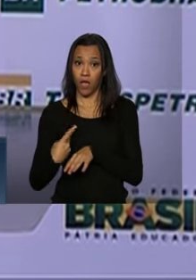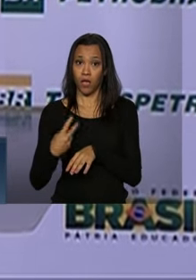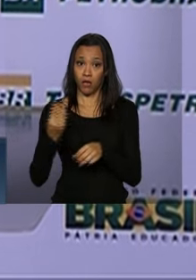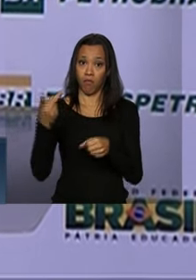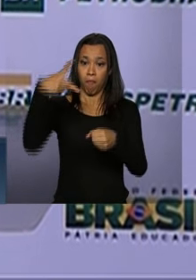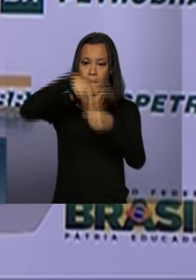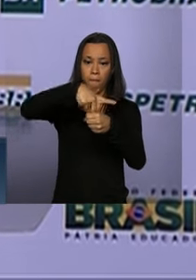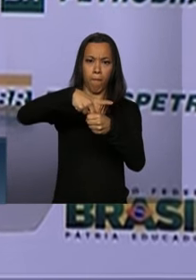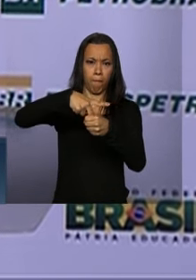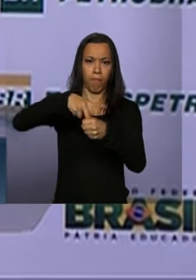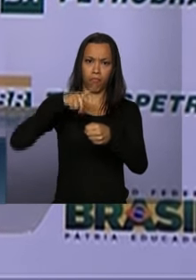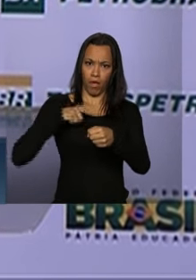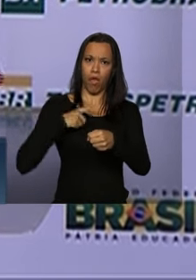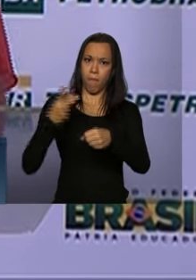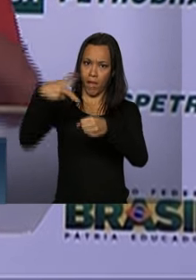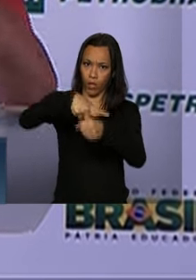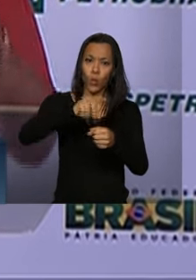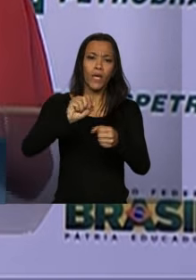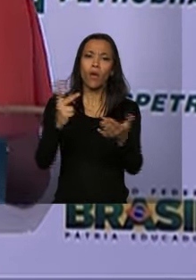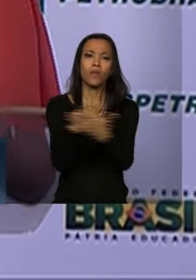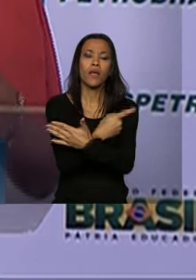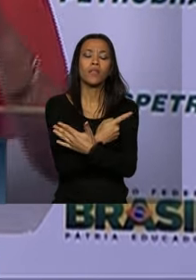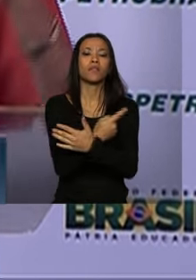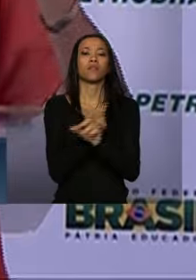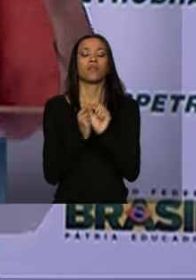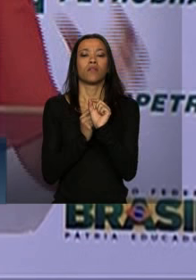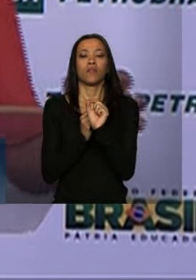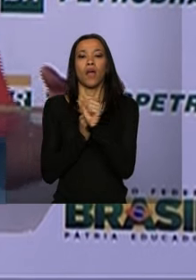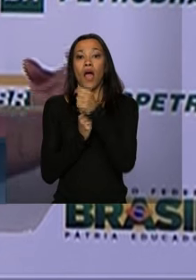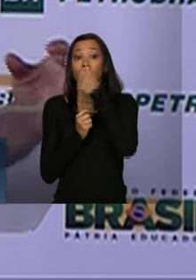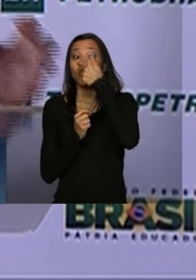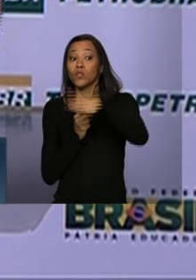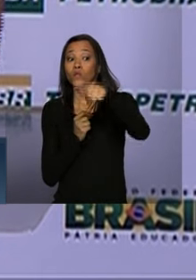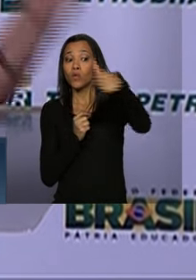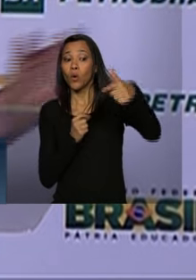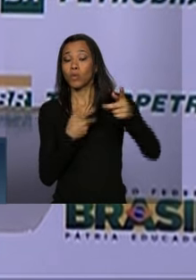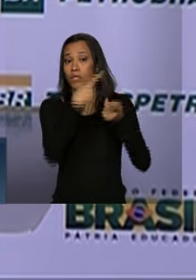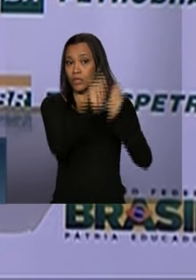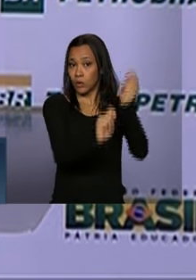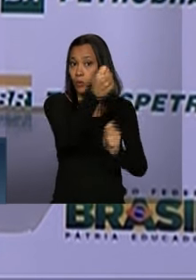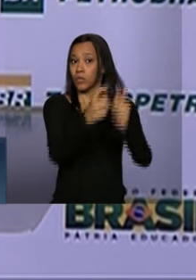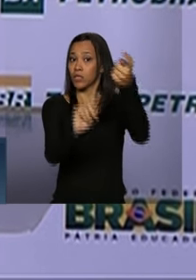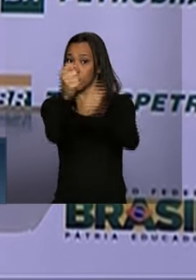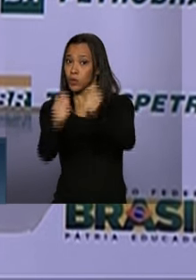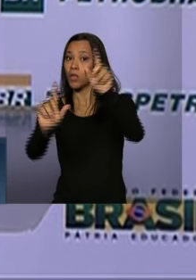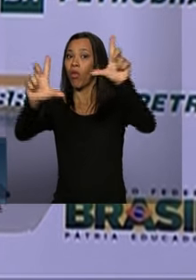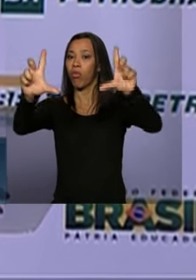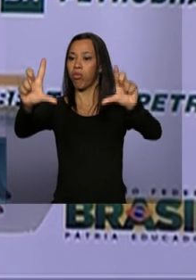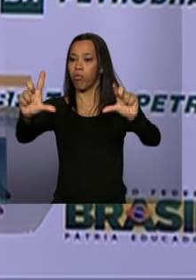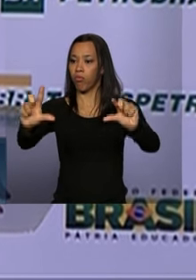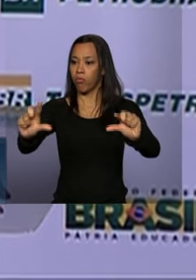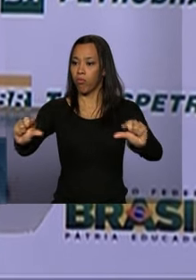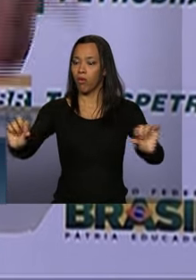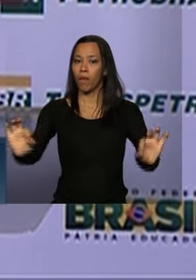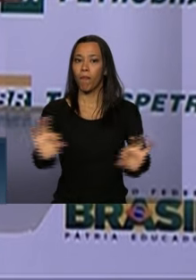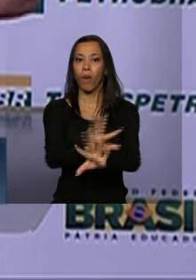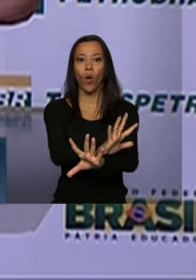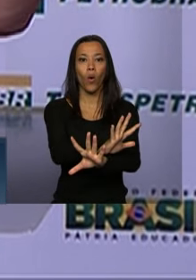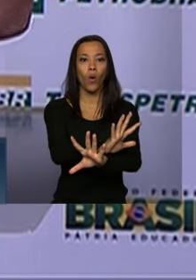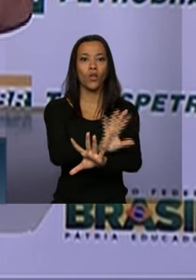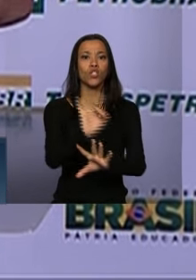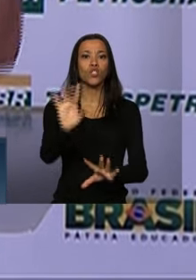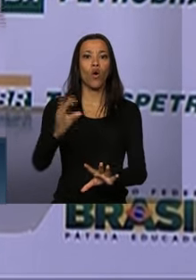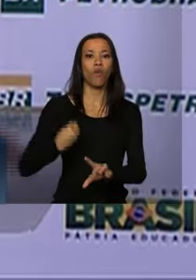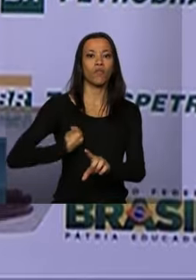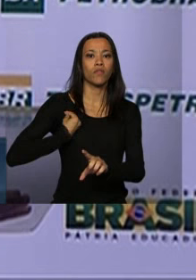o que que acontece? Todas as outras indústrias acabam e eles passam a viver só